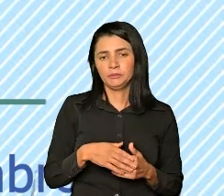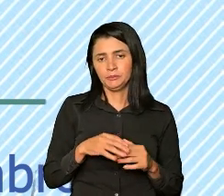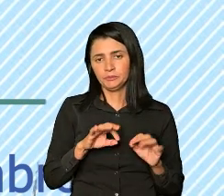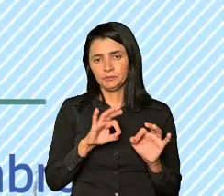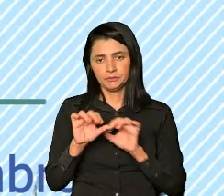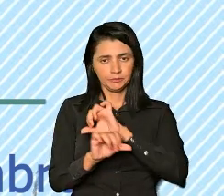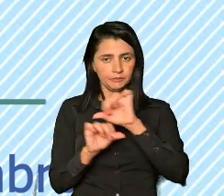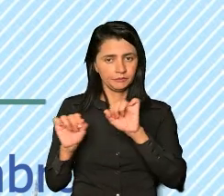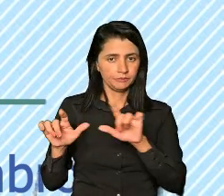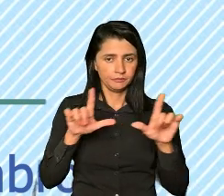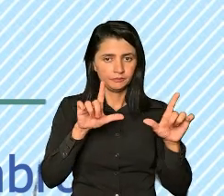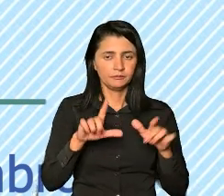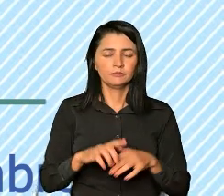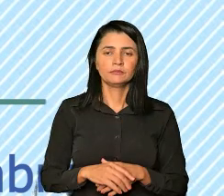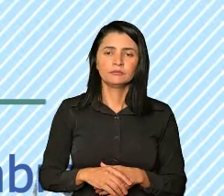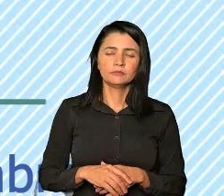passar?